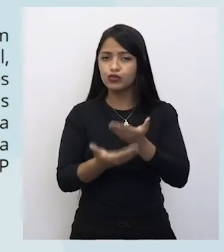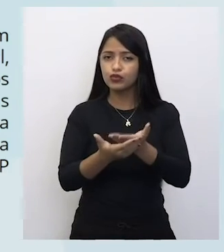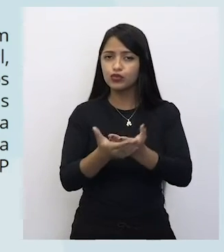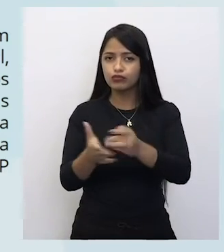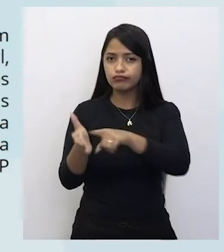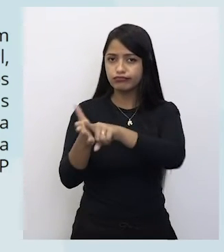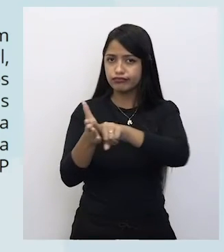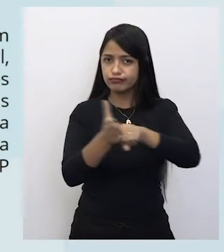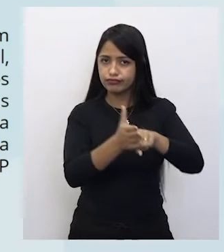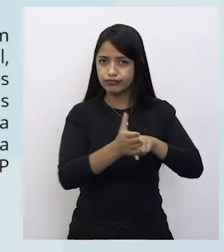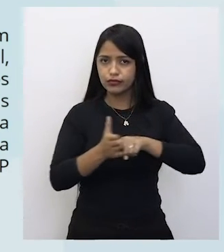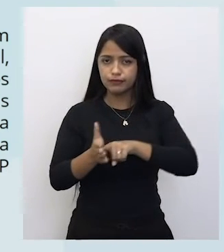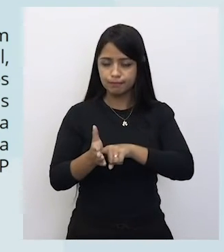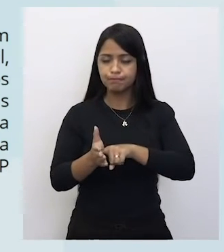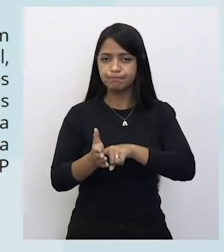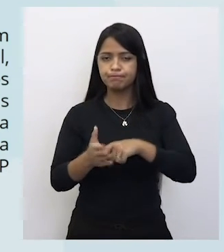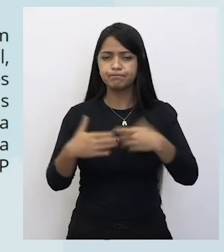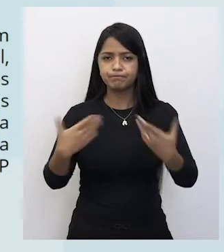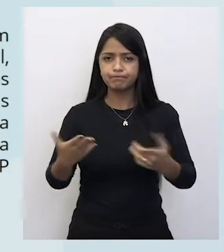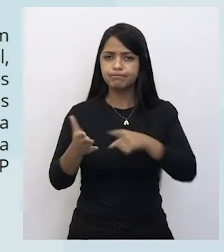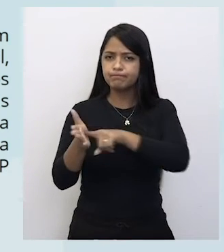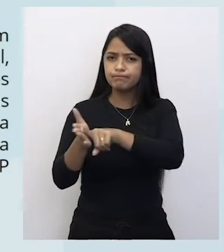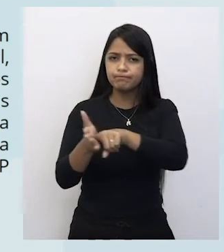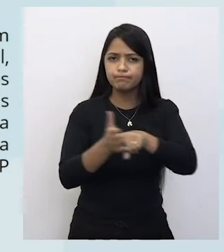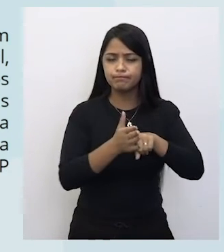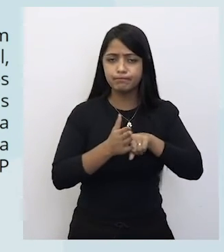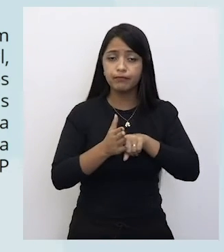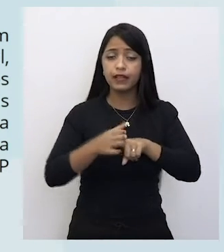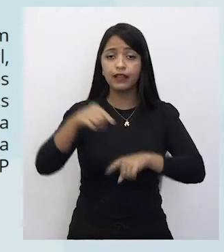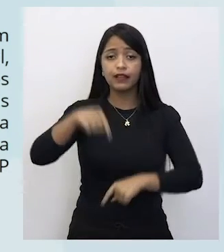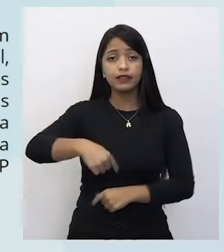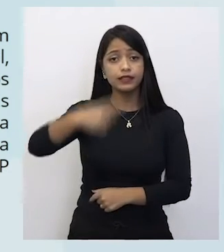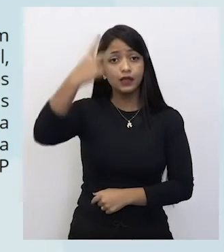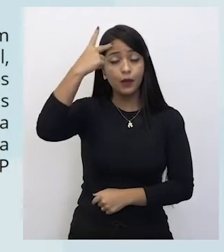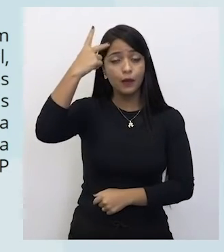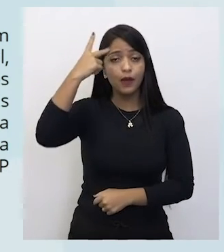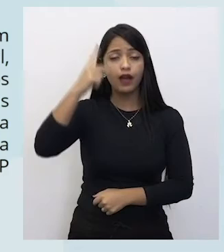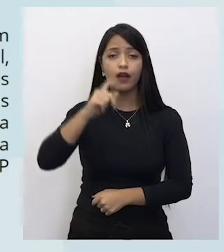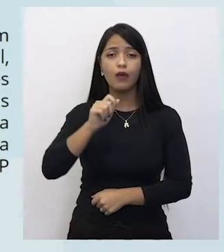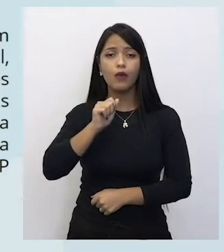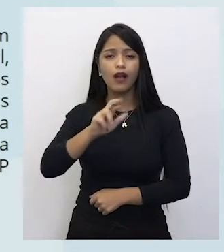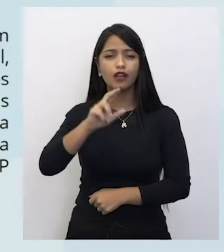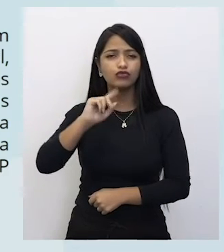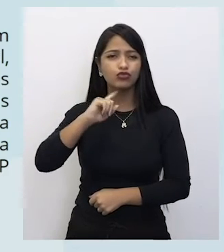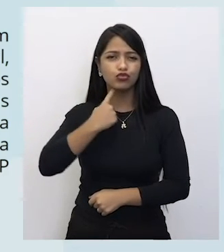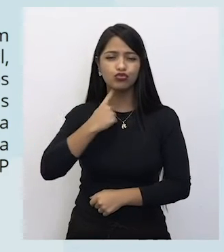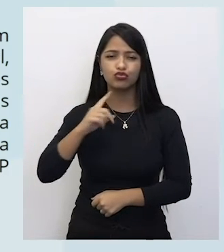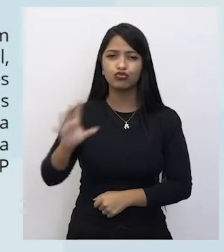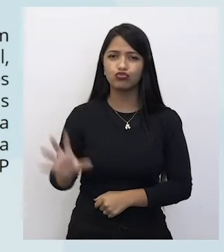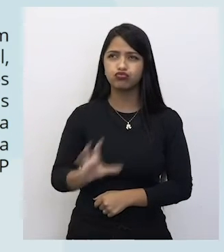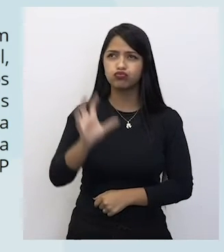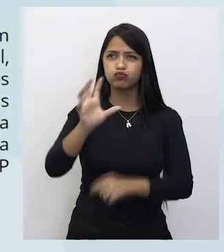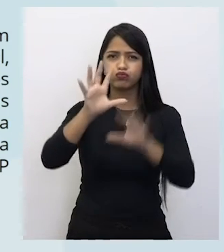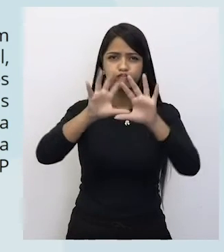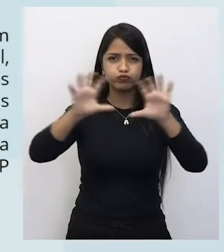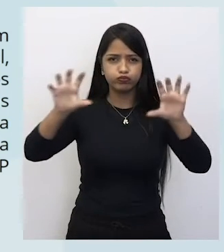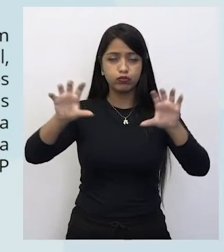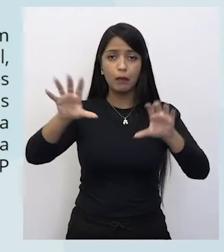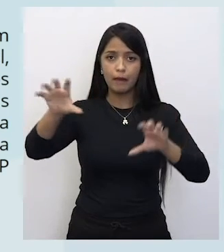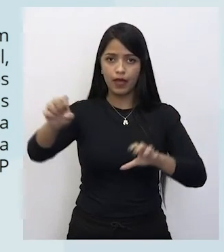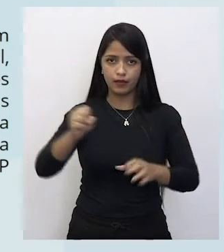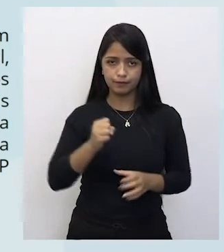sentido. Nós coletamos uma amostra da poluição de São Paulo, fizemos a extração